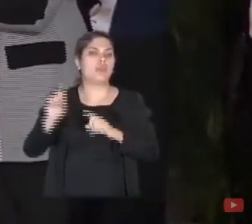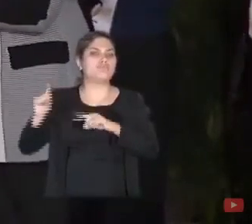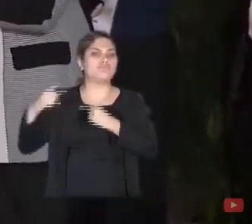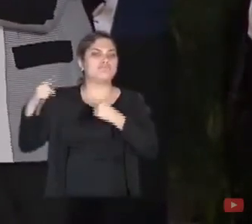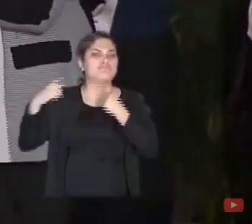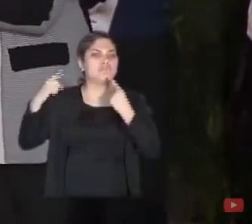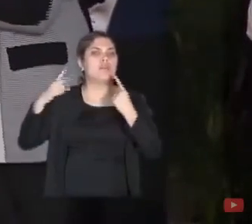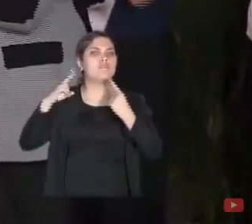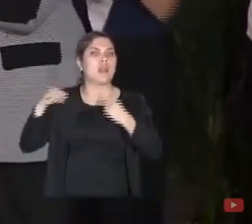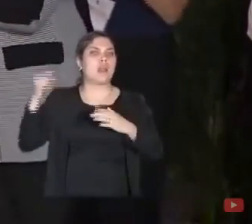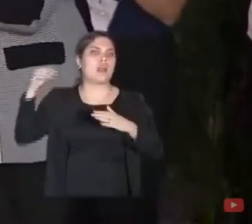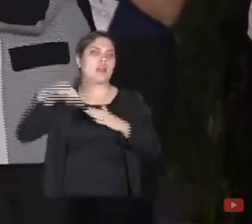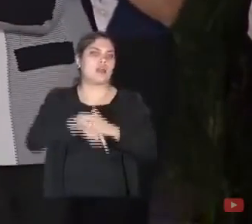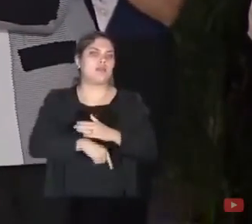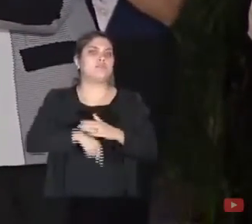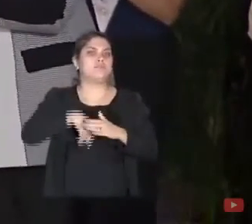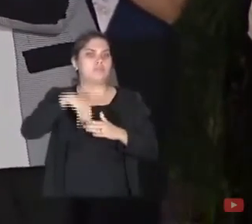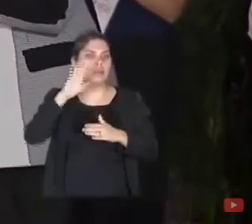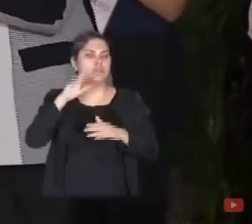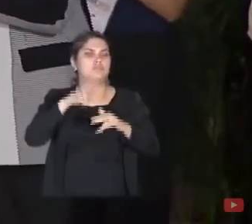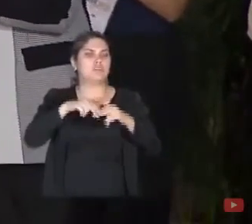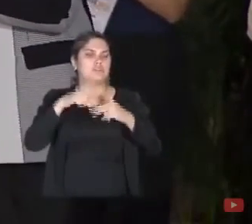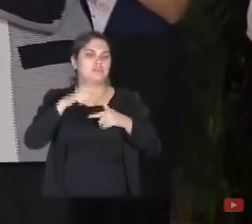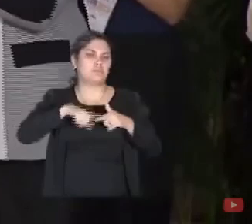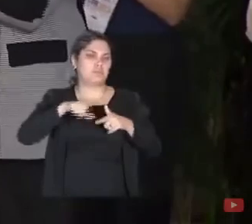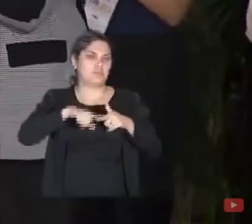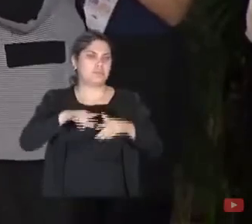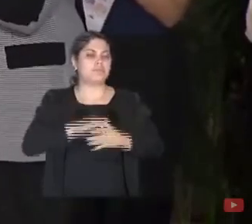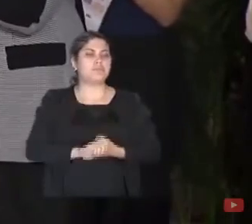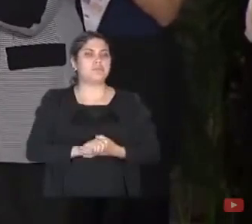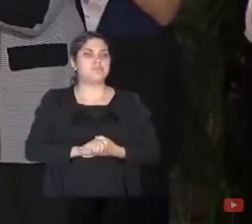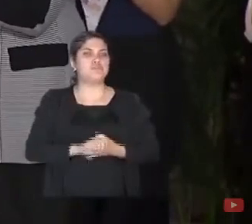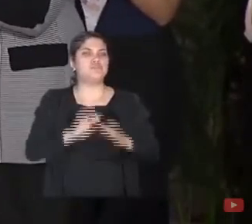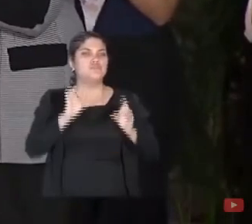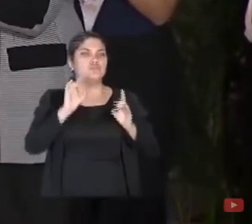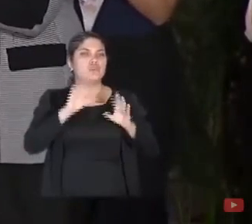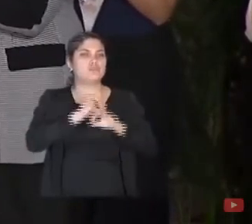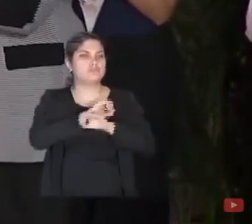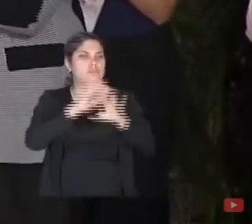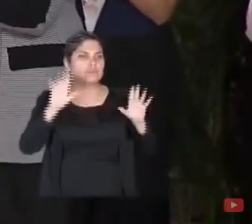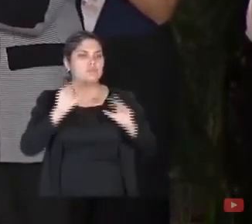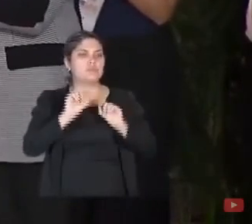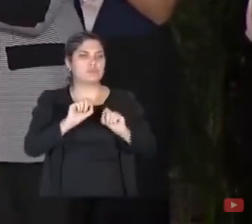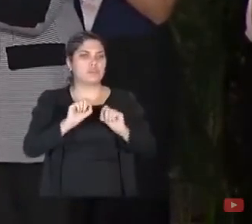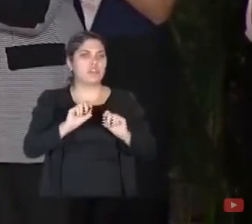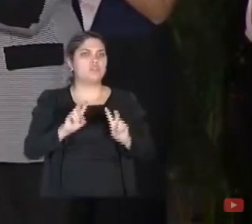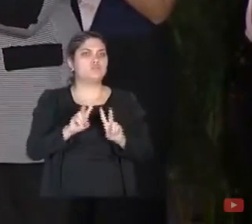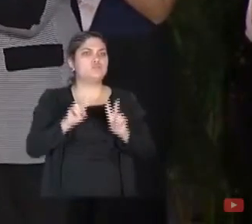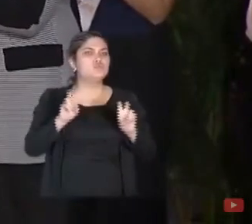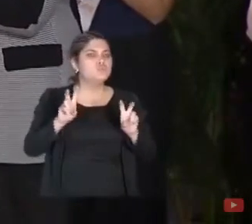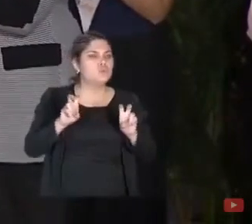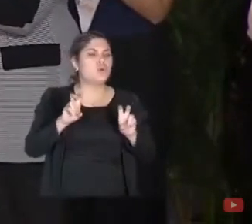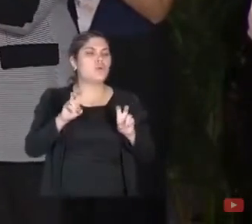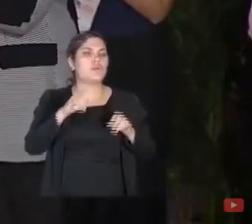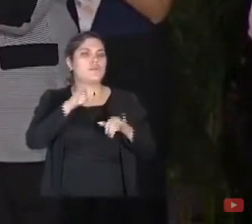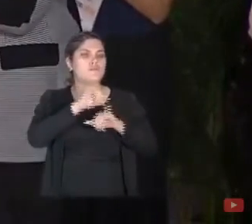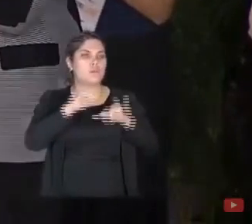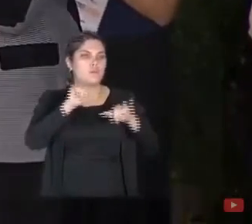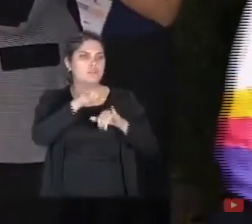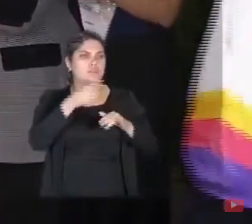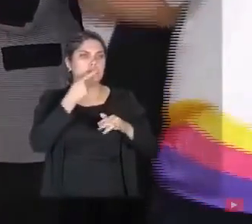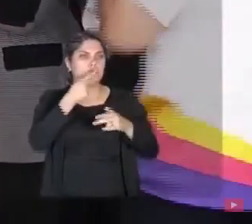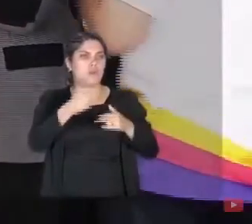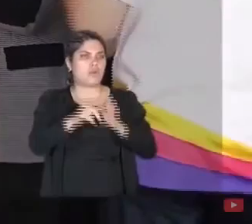vão começar a ser mais intensos ainda em razão desses problemas. E só um esclarecimento, ministro, sobre uma informação que o senhor